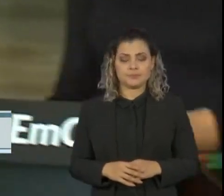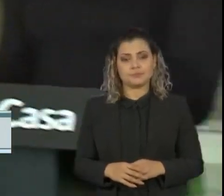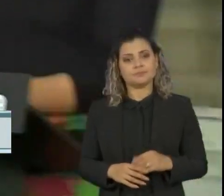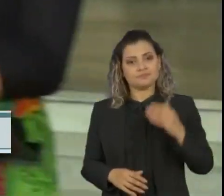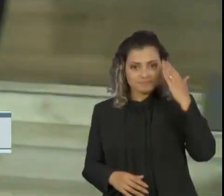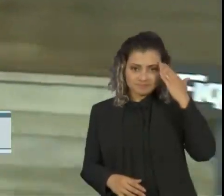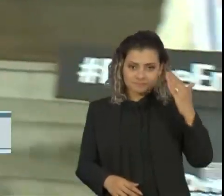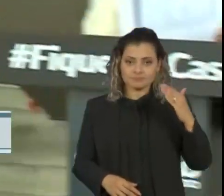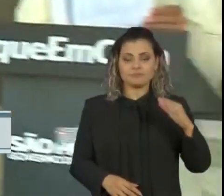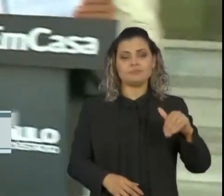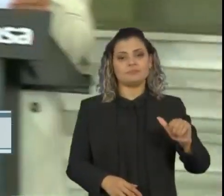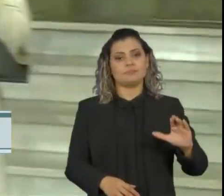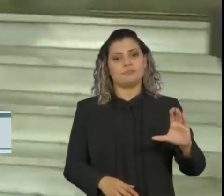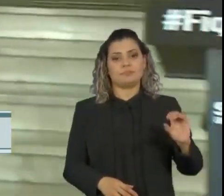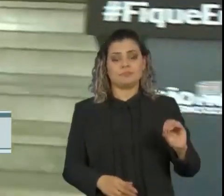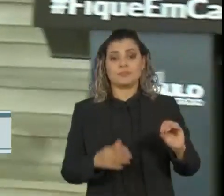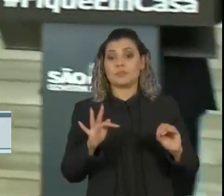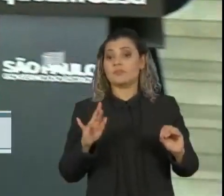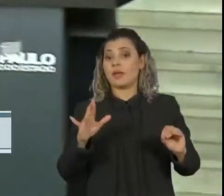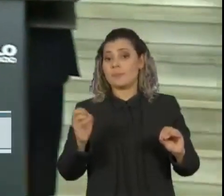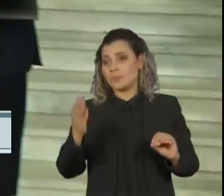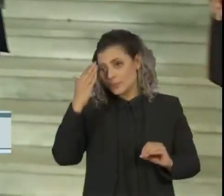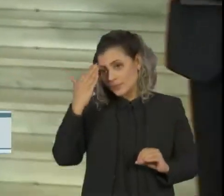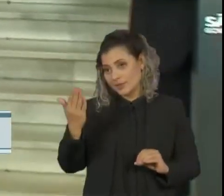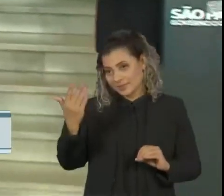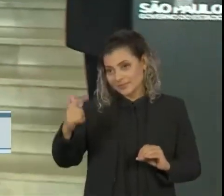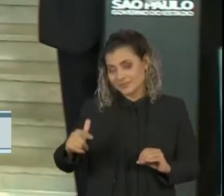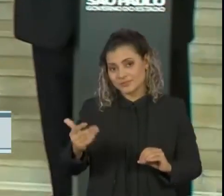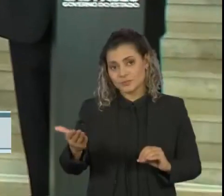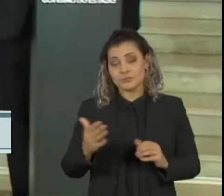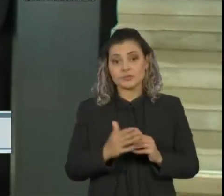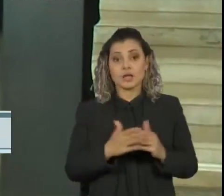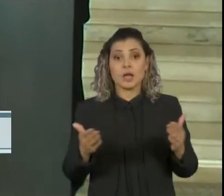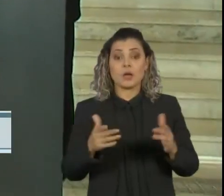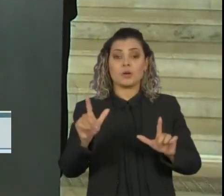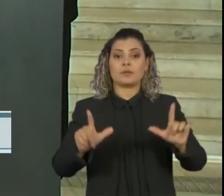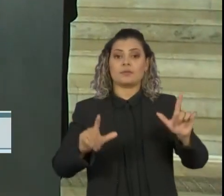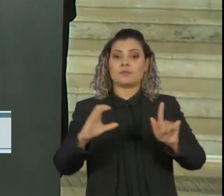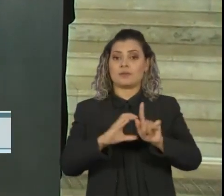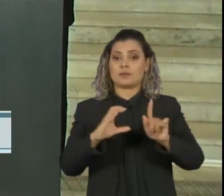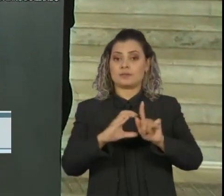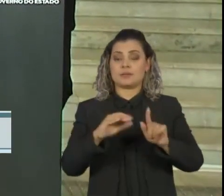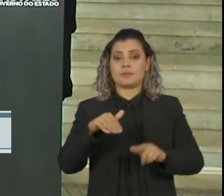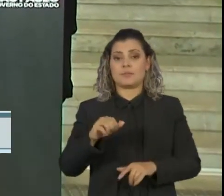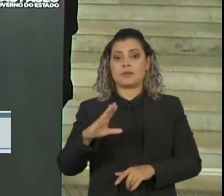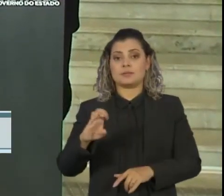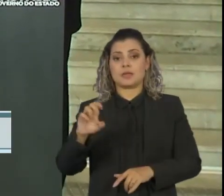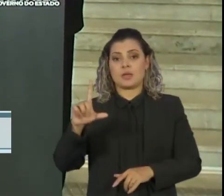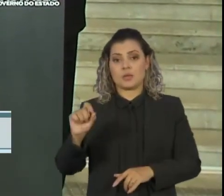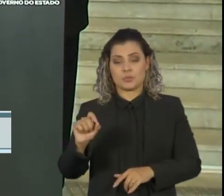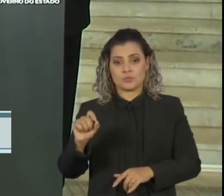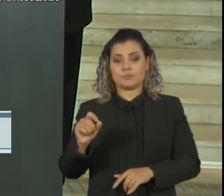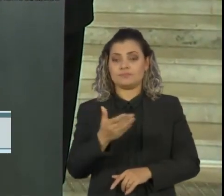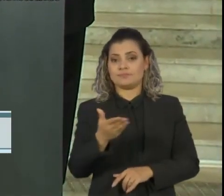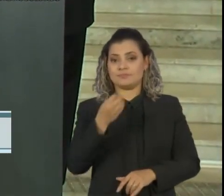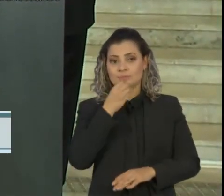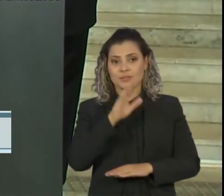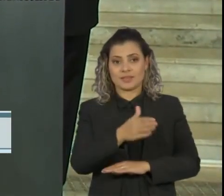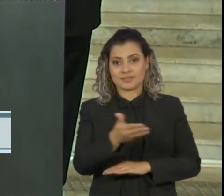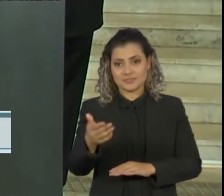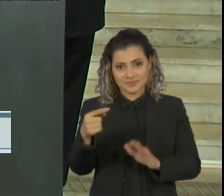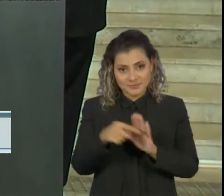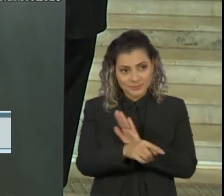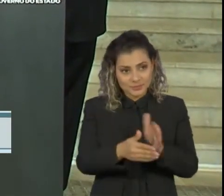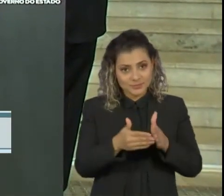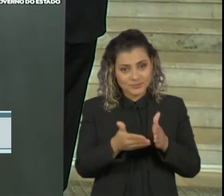Obrigado, Marco Vignoli. Fábio Diamante, obrigado mais uma vez. Agora vamos para a TV Gazeta. Marcelo Bassédio. Marcelo, boa tarde. Sua